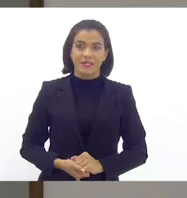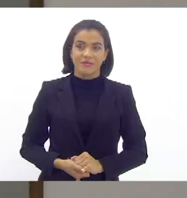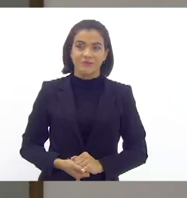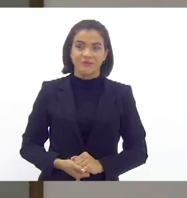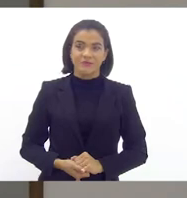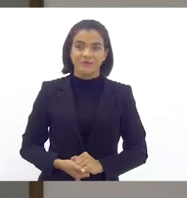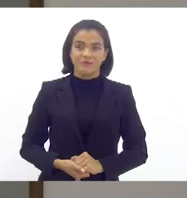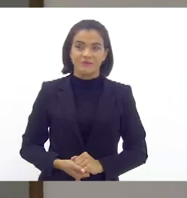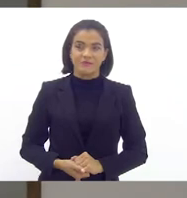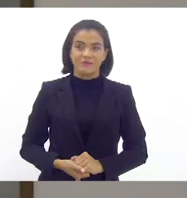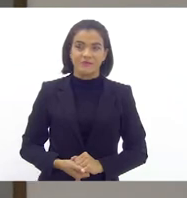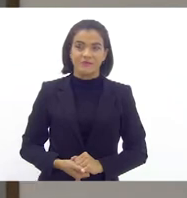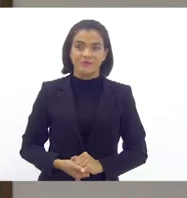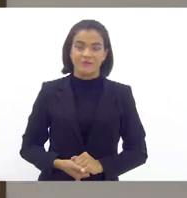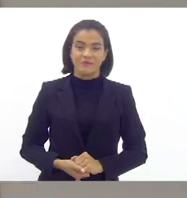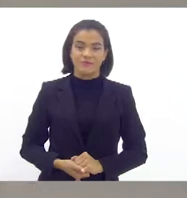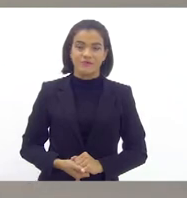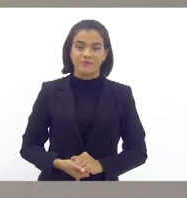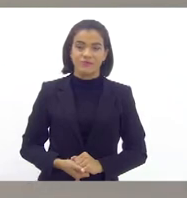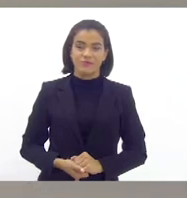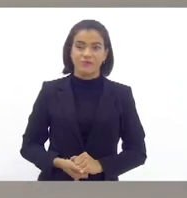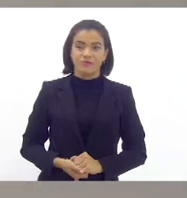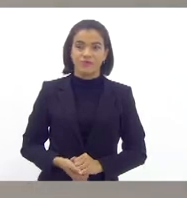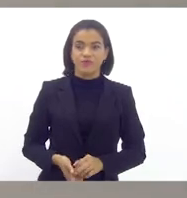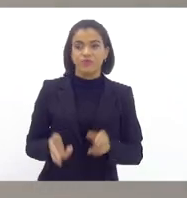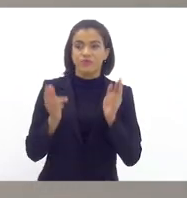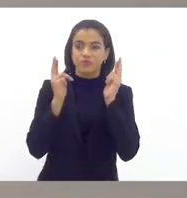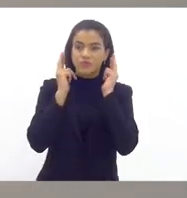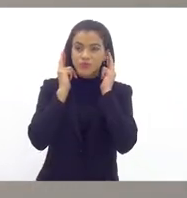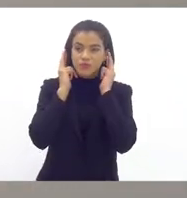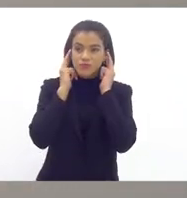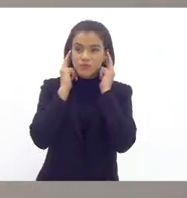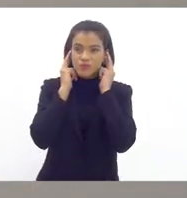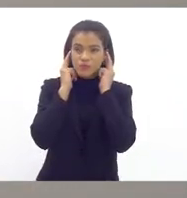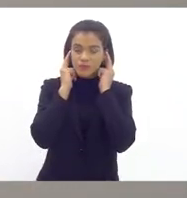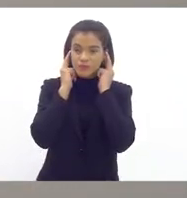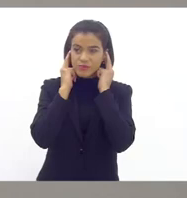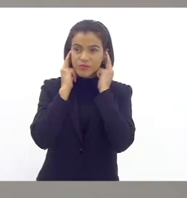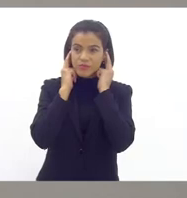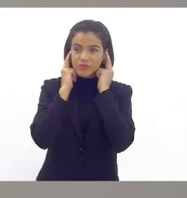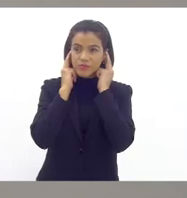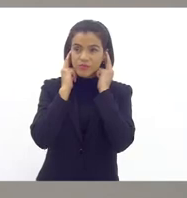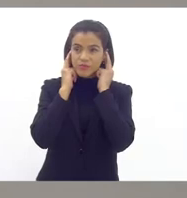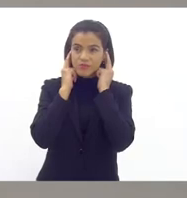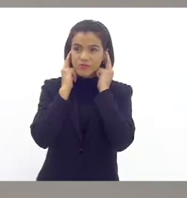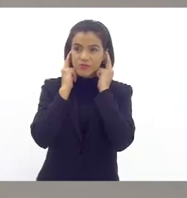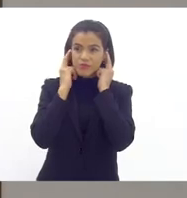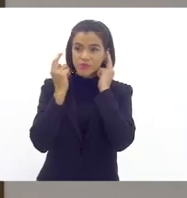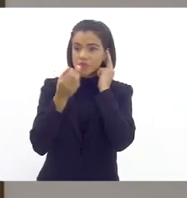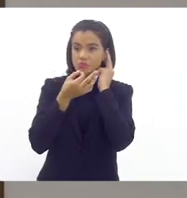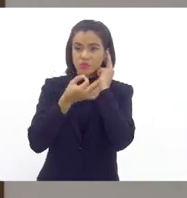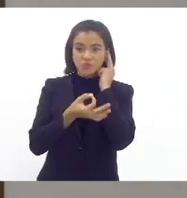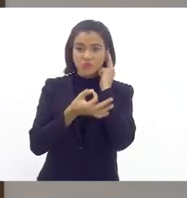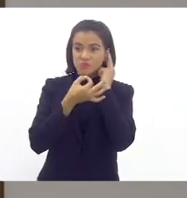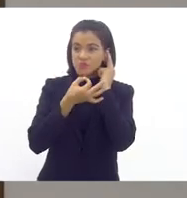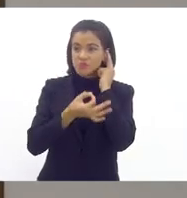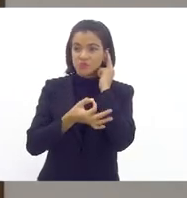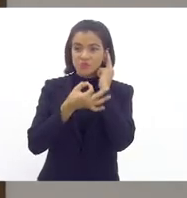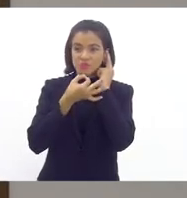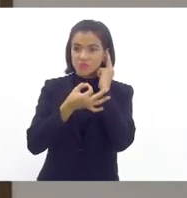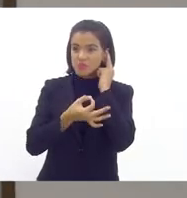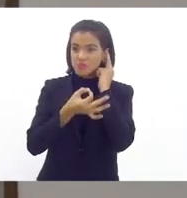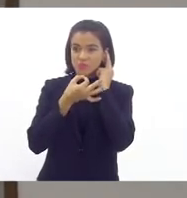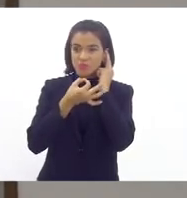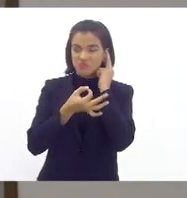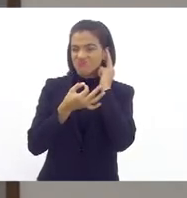Essa aqui? Está bem baixo, pessoal. Olha,